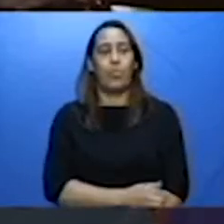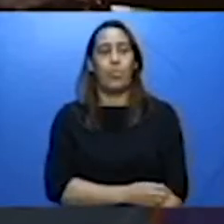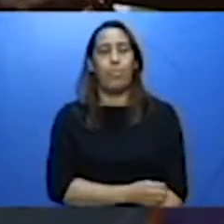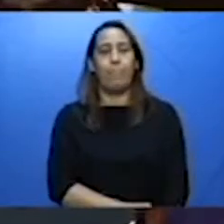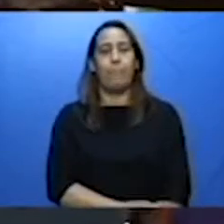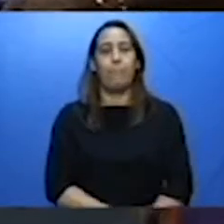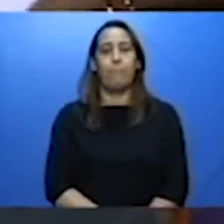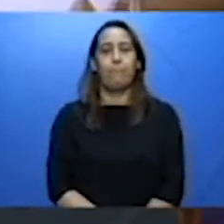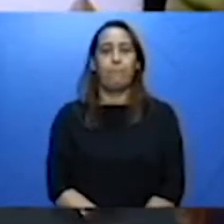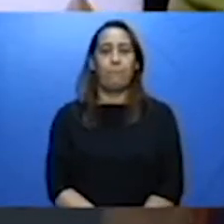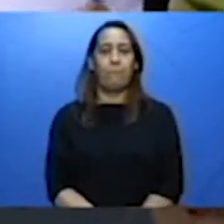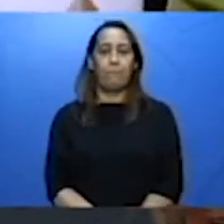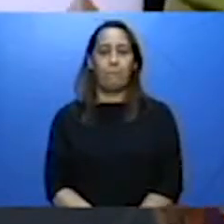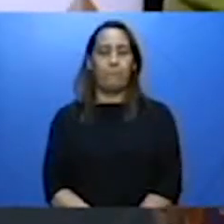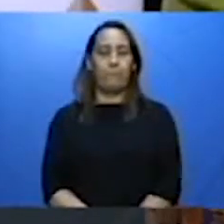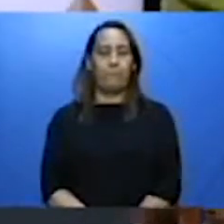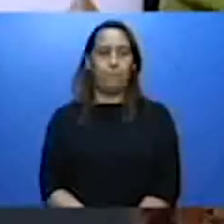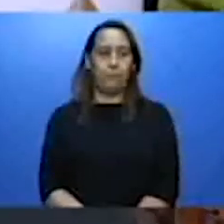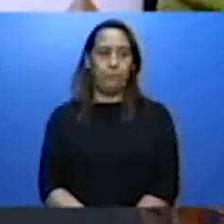Estão preparados?